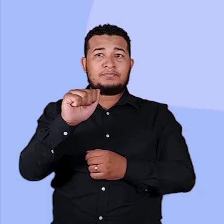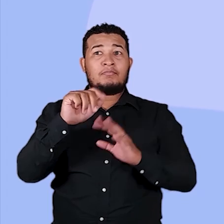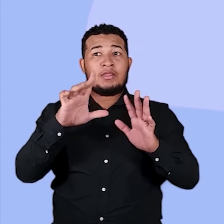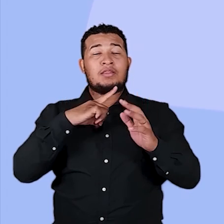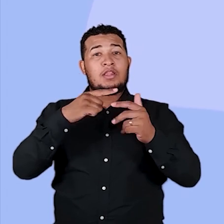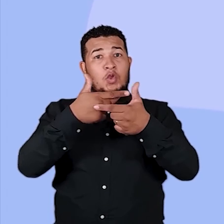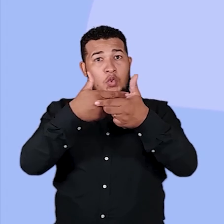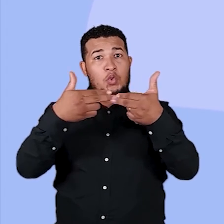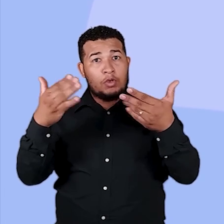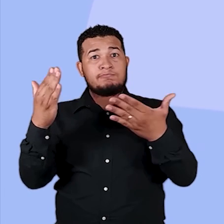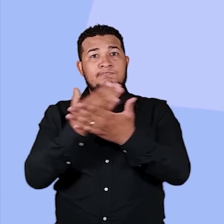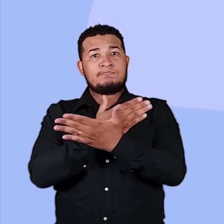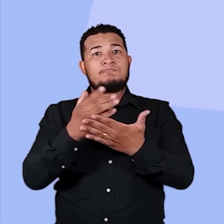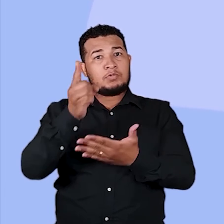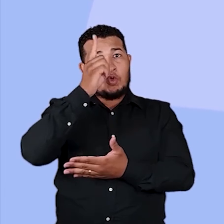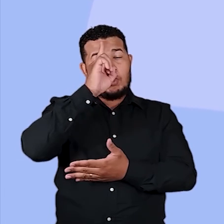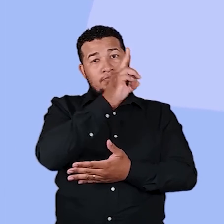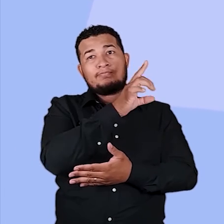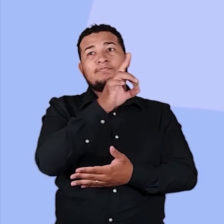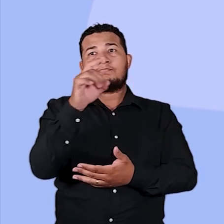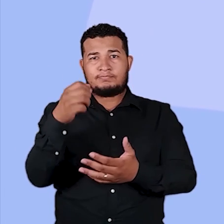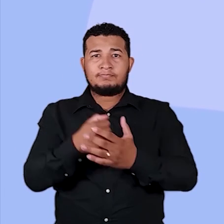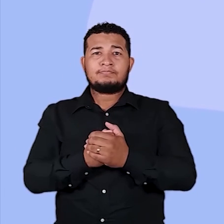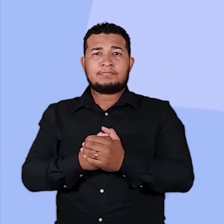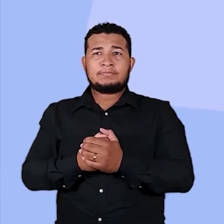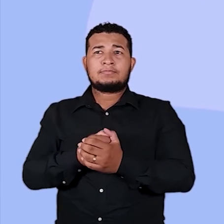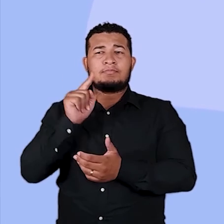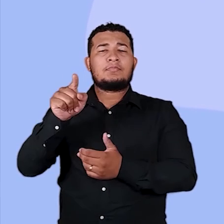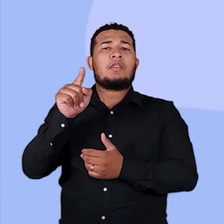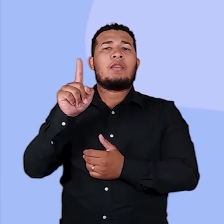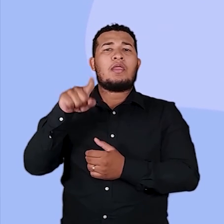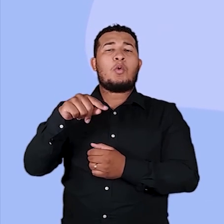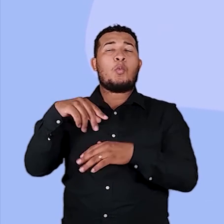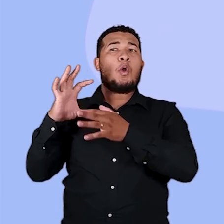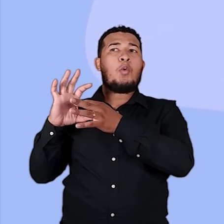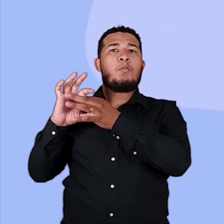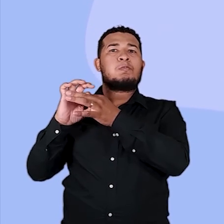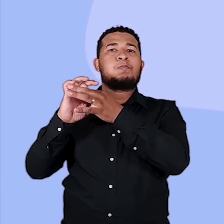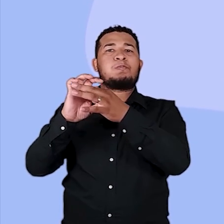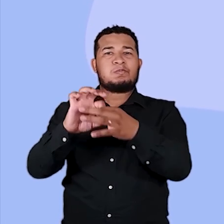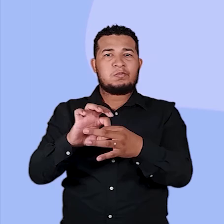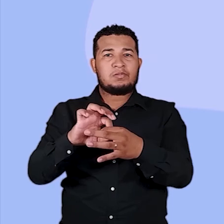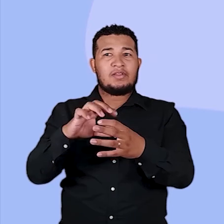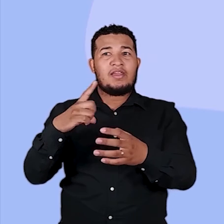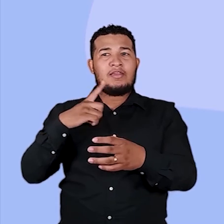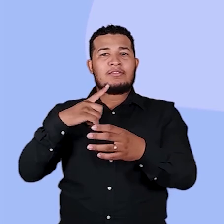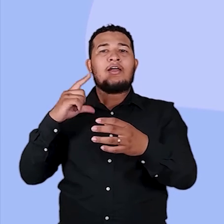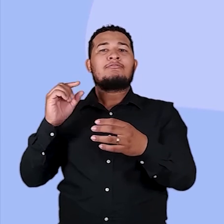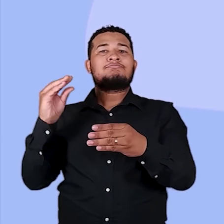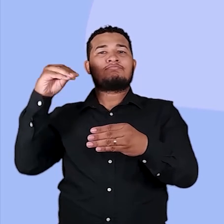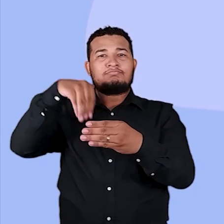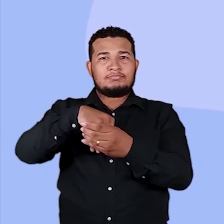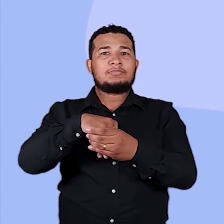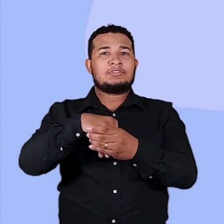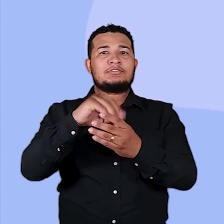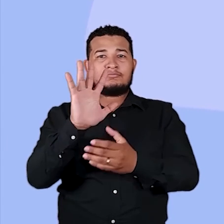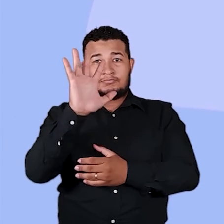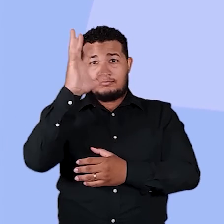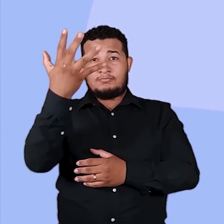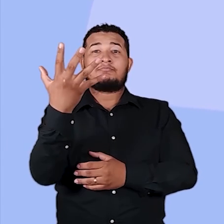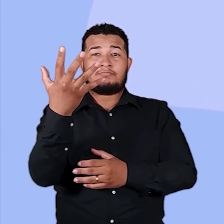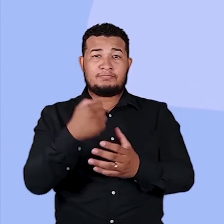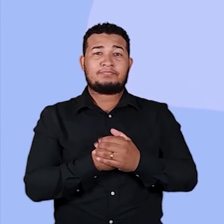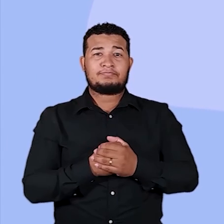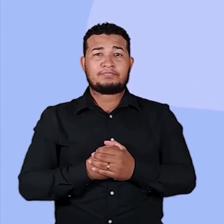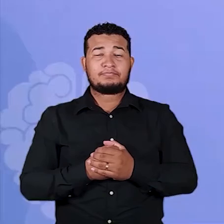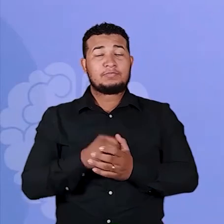nossas situações cotidianas, a gente precisa pensar qual é o contexto que está implicado na tomada